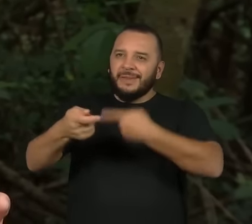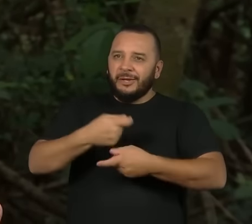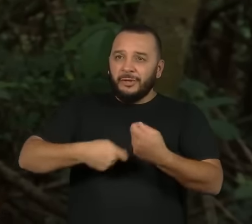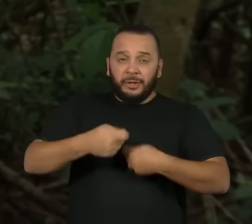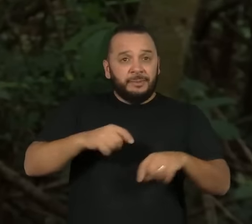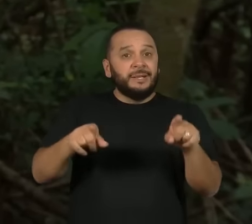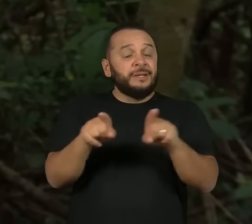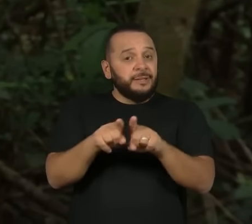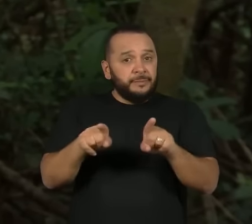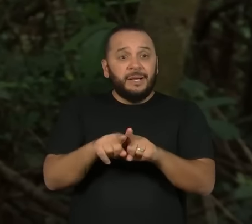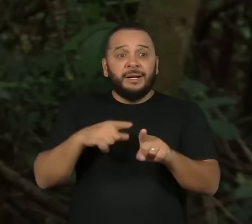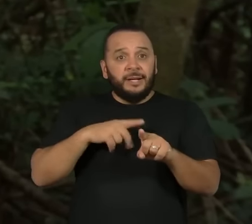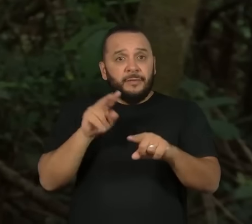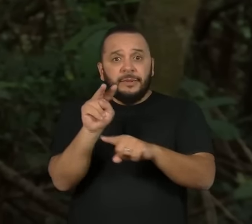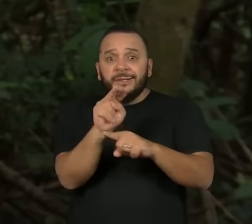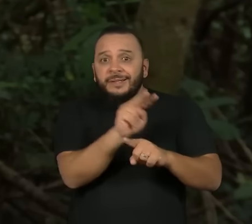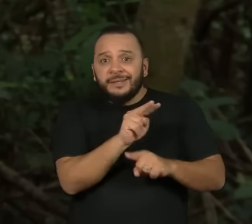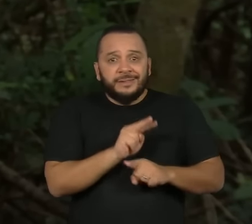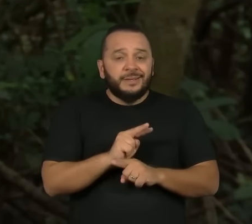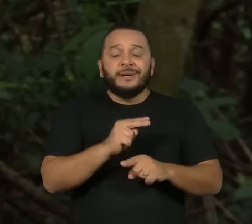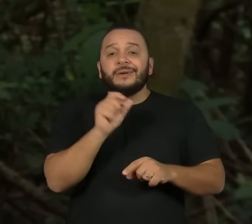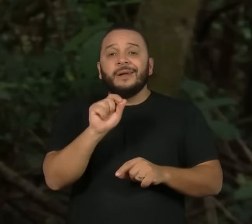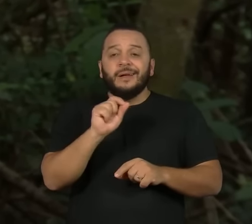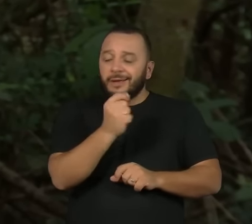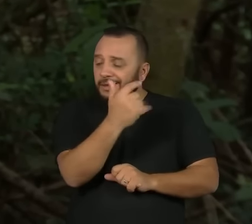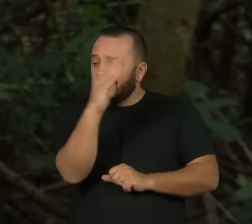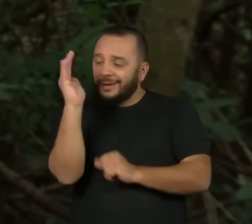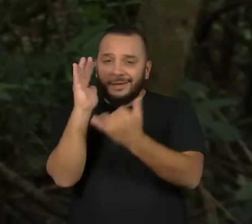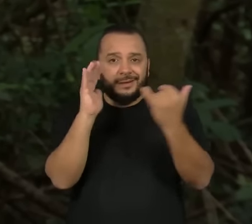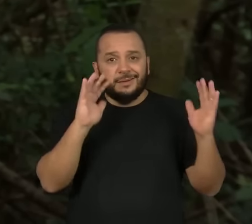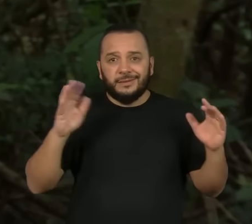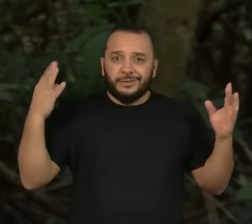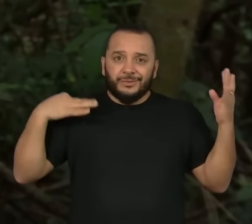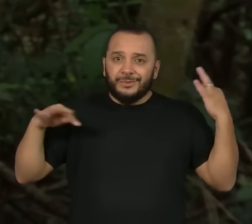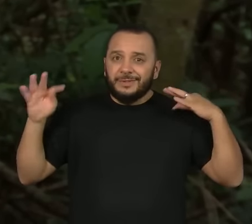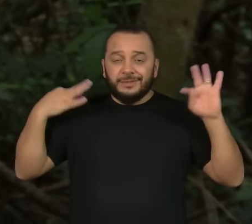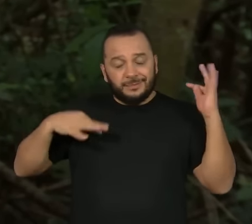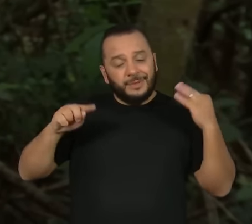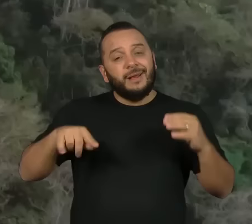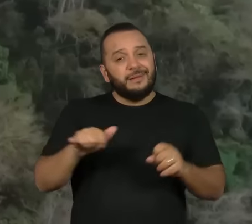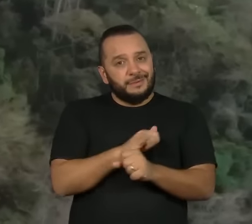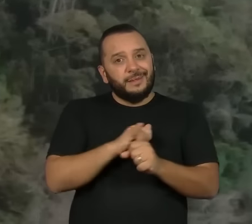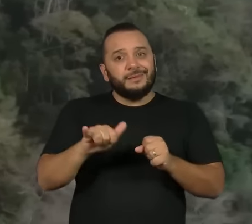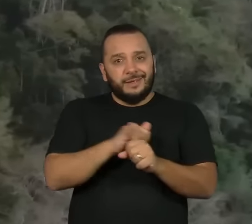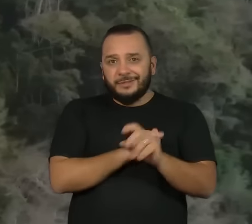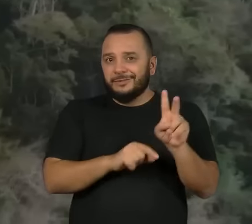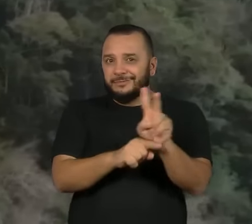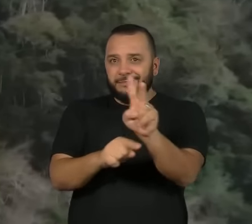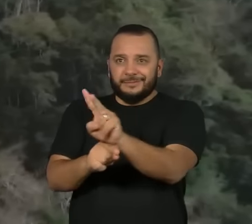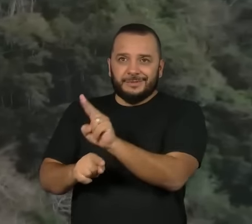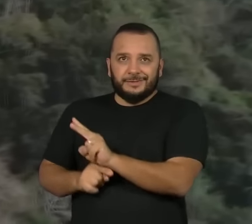que vem através da conservação da natureza. Portanto, o turismo como uma ferramenta de conservação.